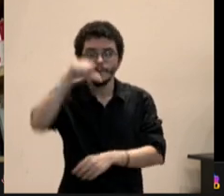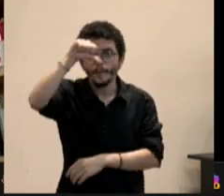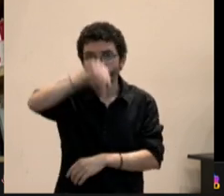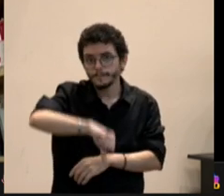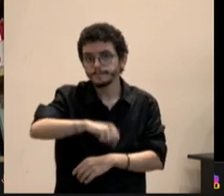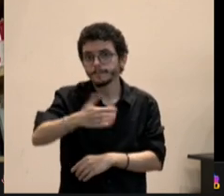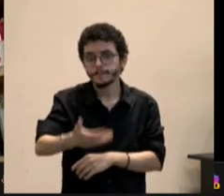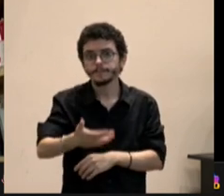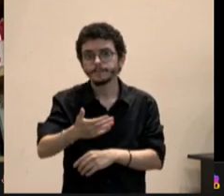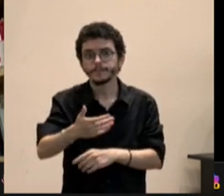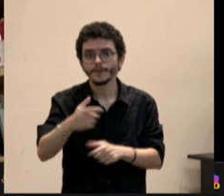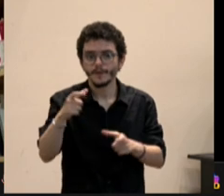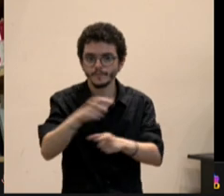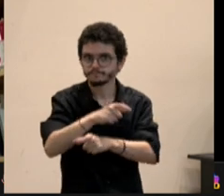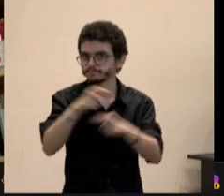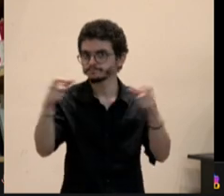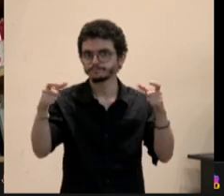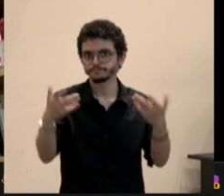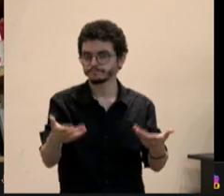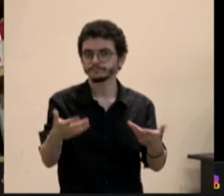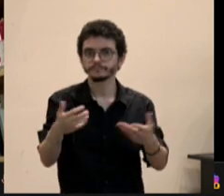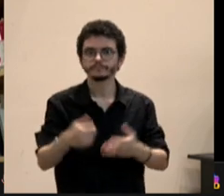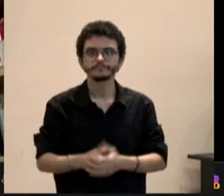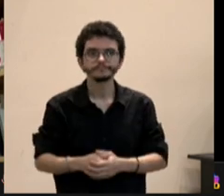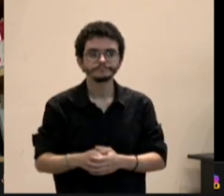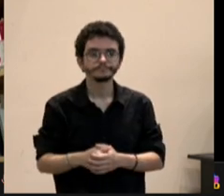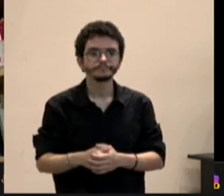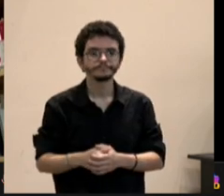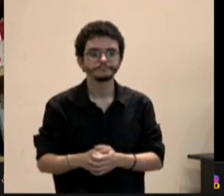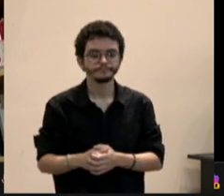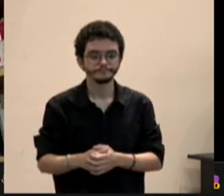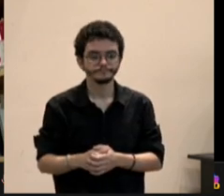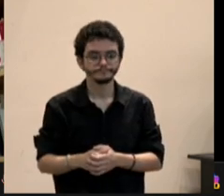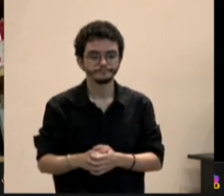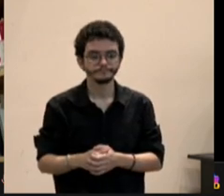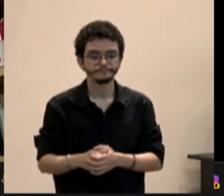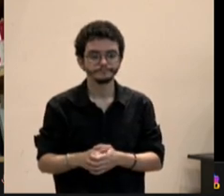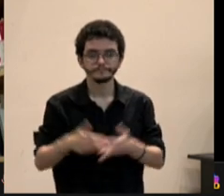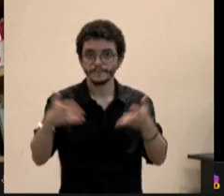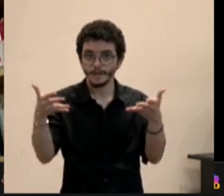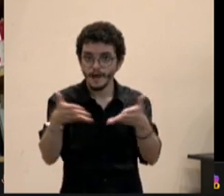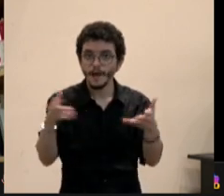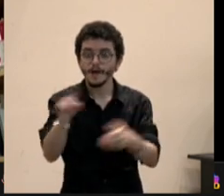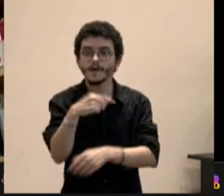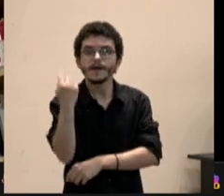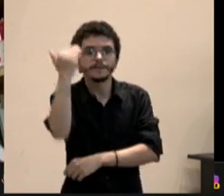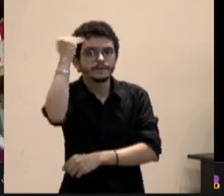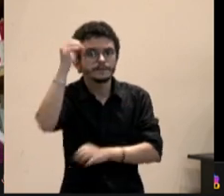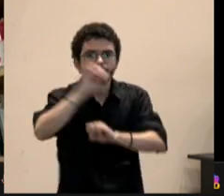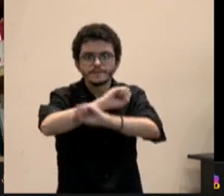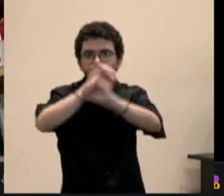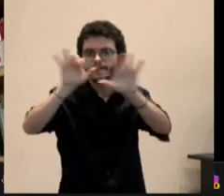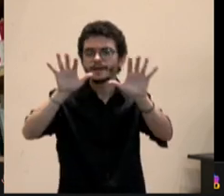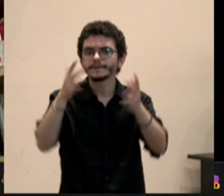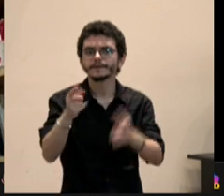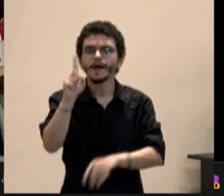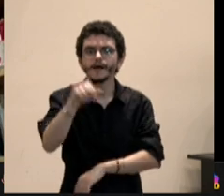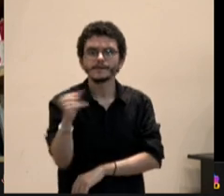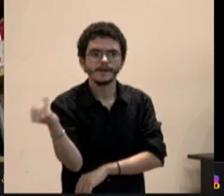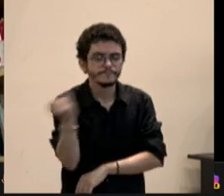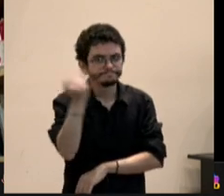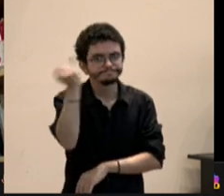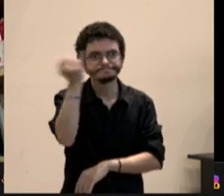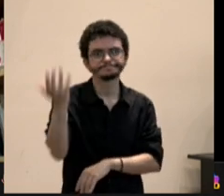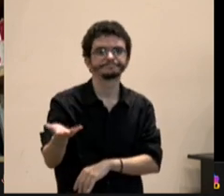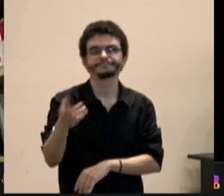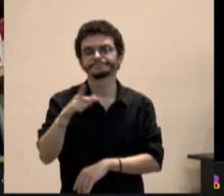uma maneira muito grande, e agora a gente entende, né, mais claramente que é fundamental